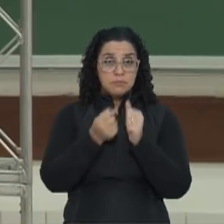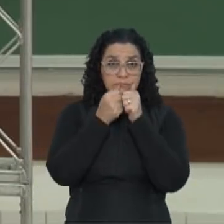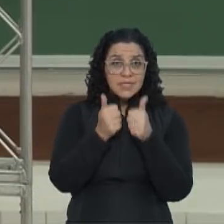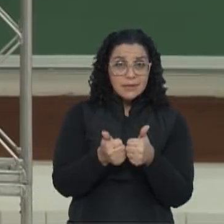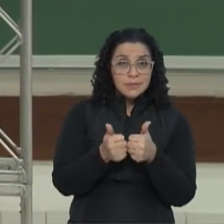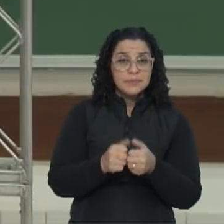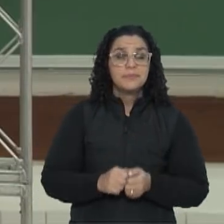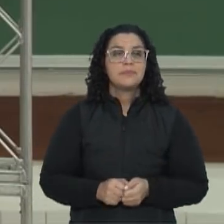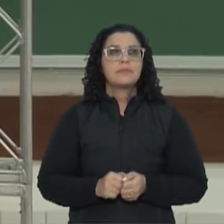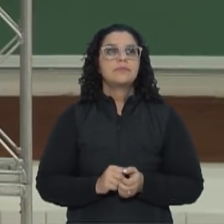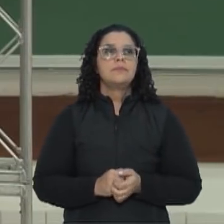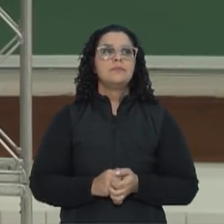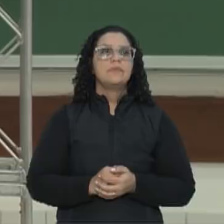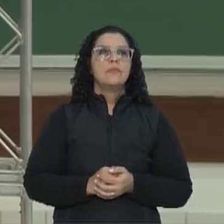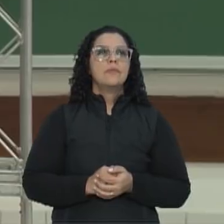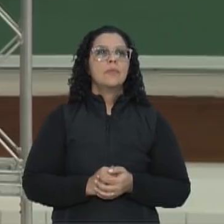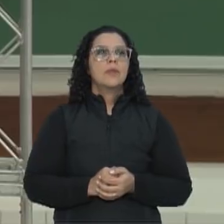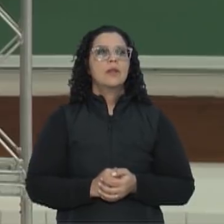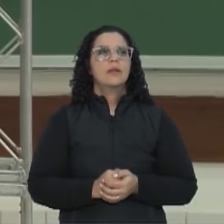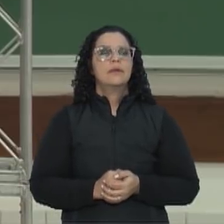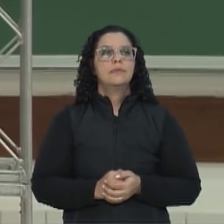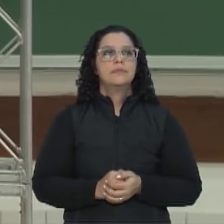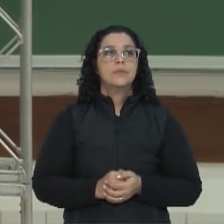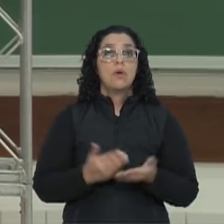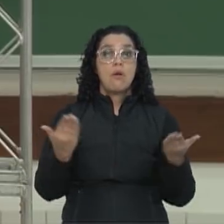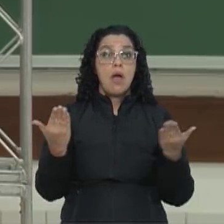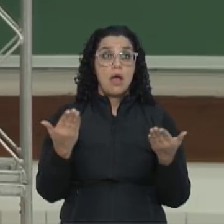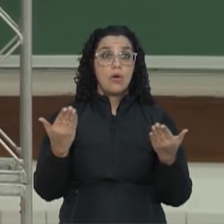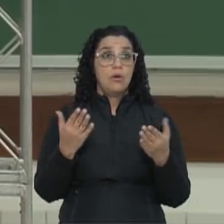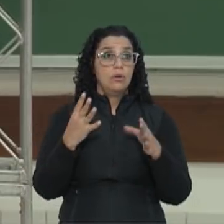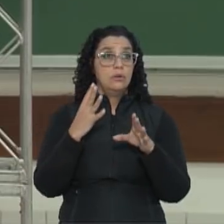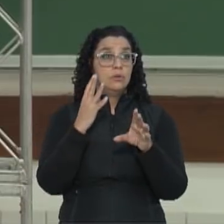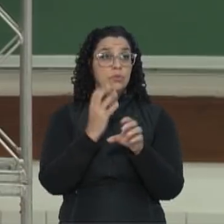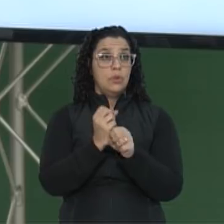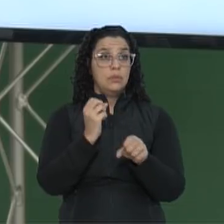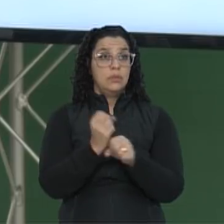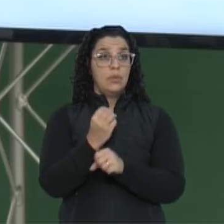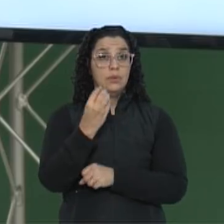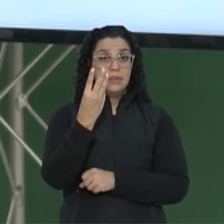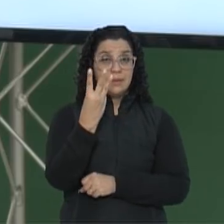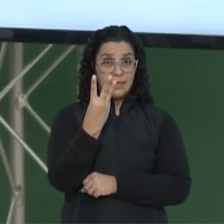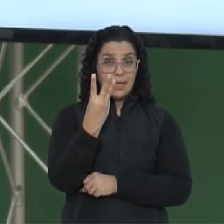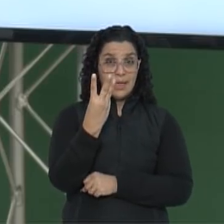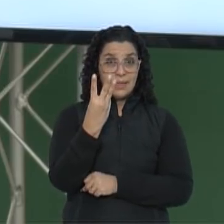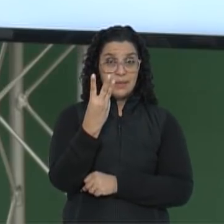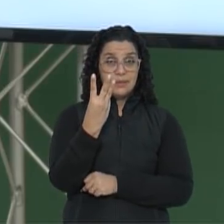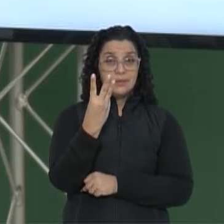bem? Certinho aí? Então, vamos lá. R$3,